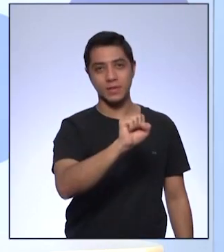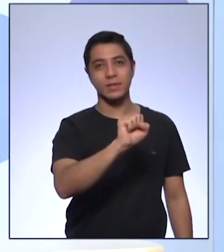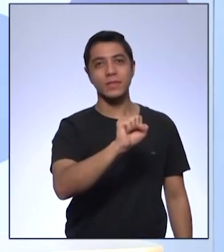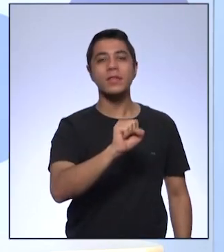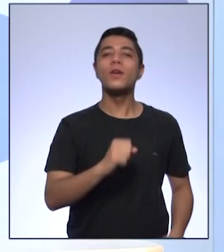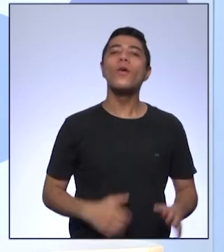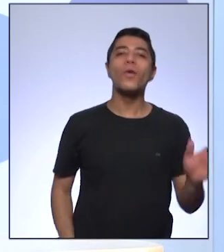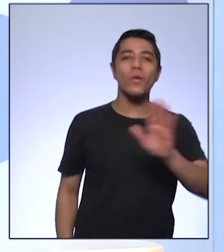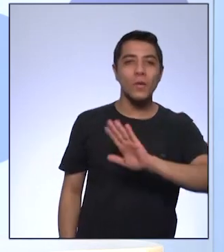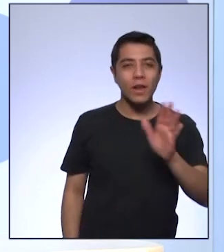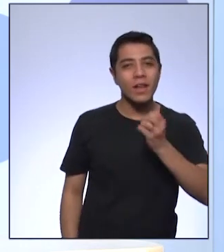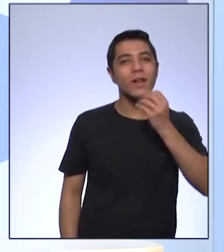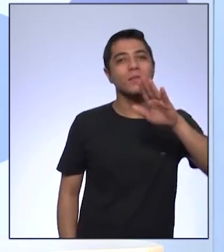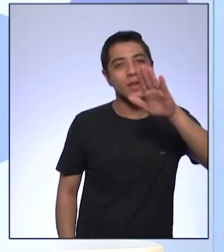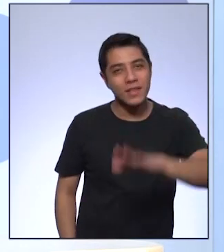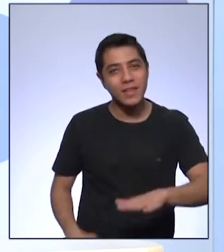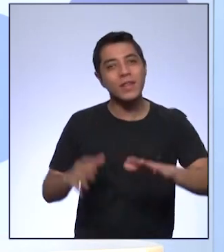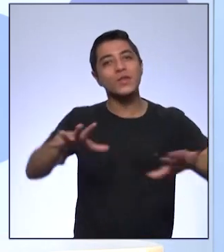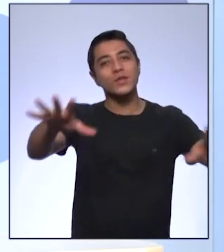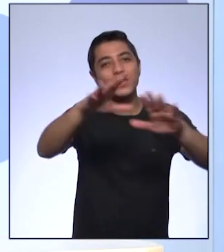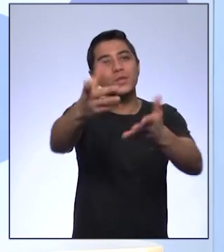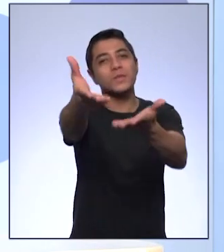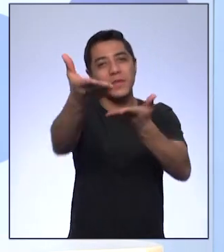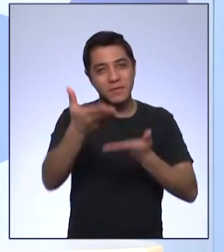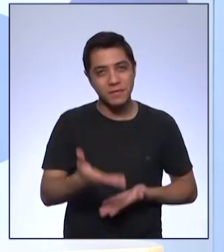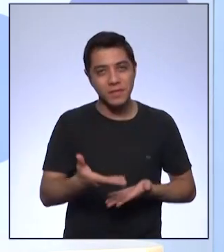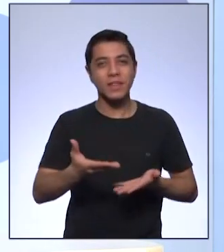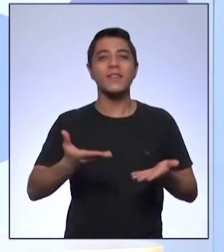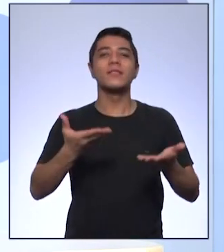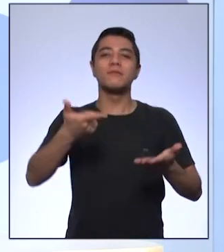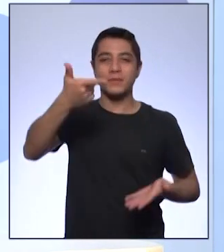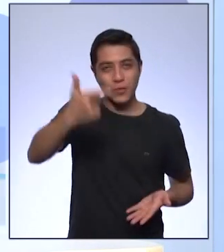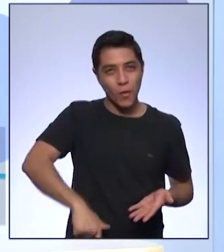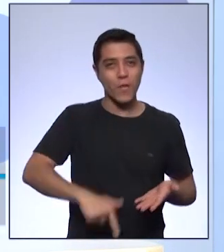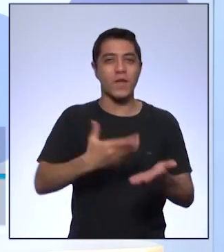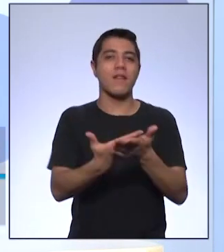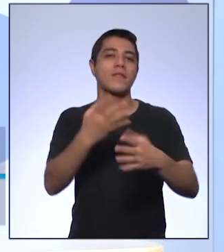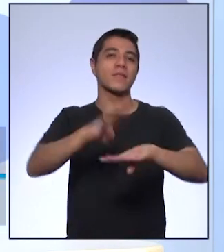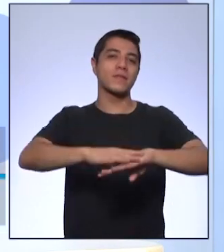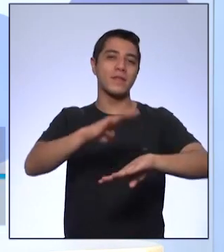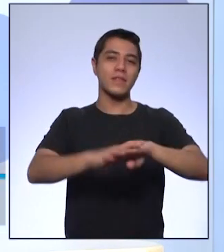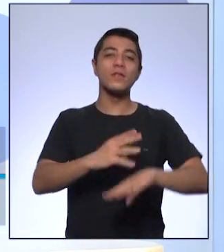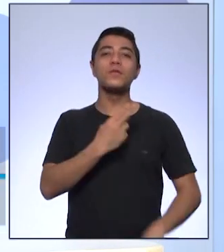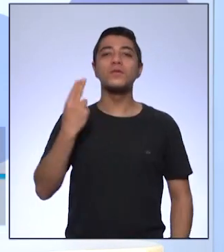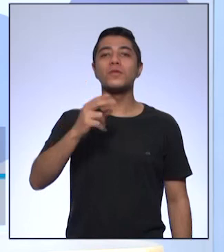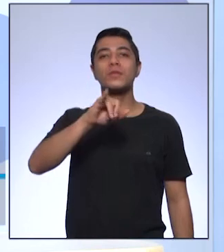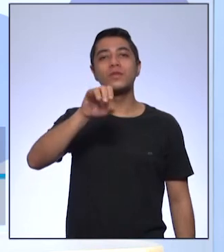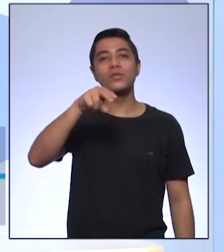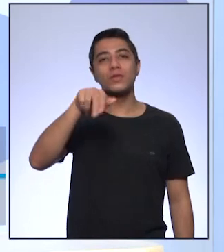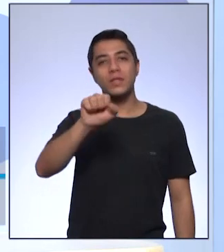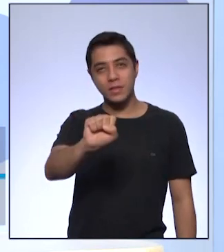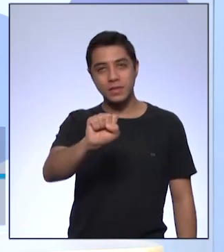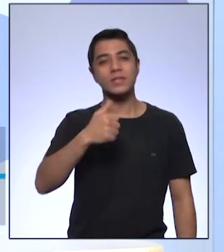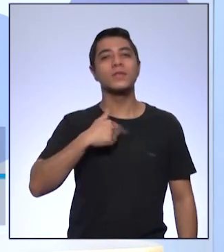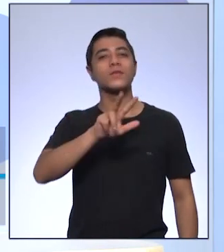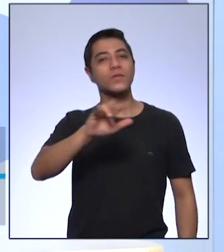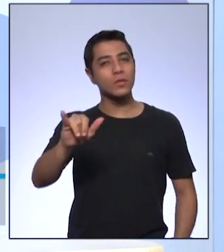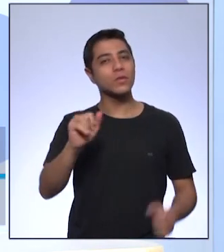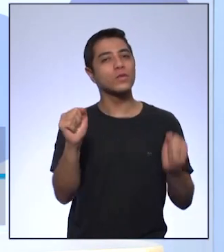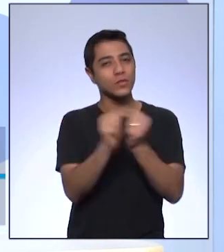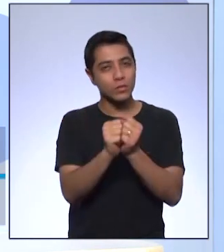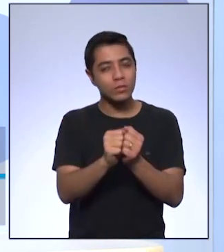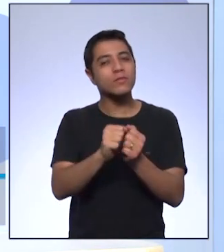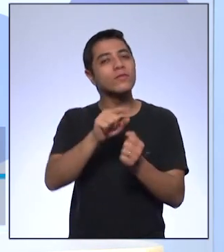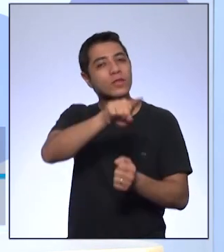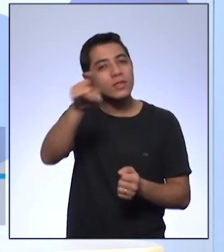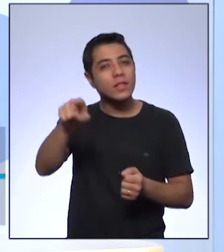boa tarde. Sejam todos bem-vindos para mais uma aula de matemática. Meu nome é Jonas, vou ser o porta-voz de vocês aqui no chat, como